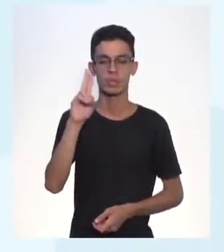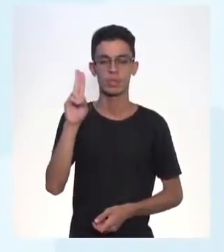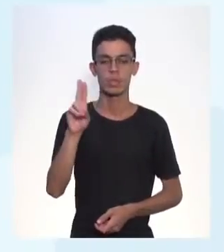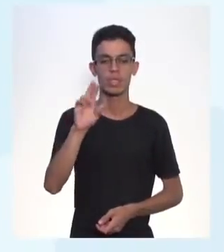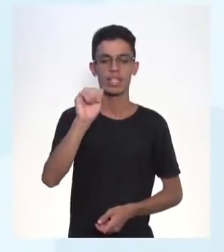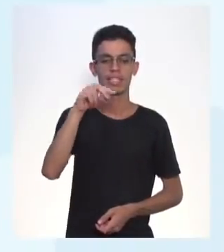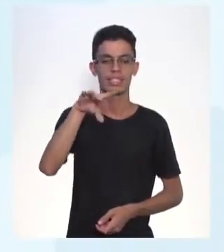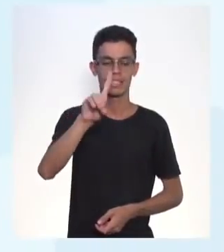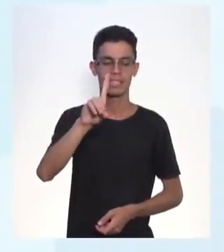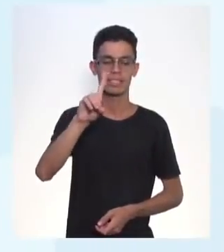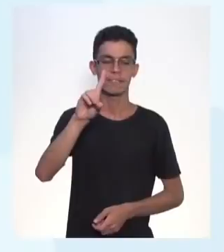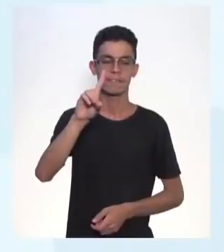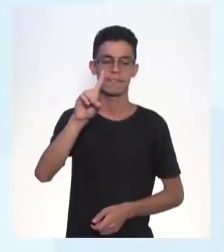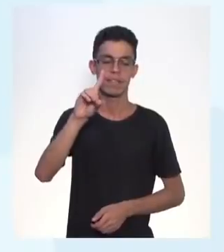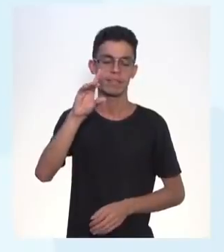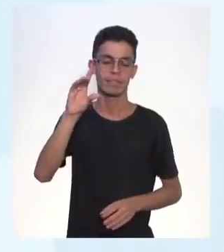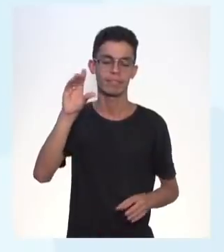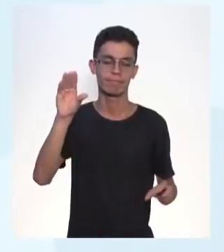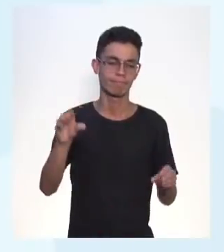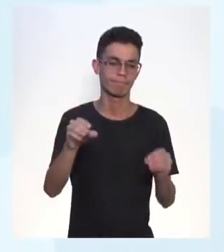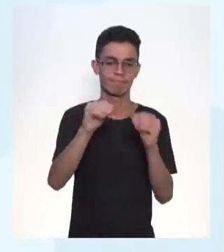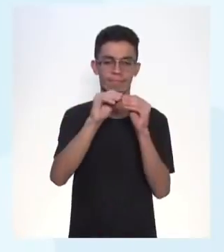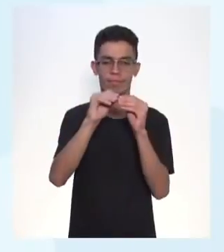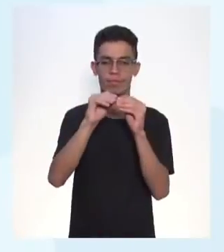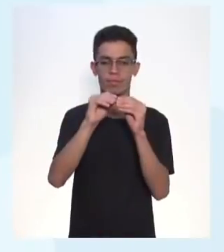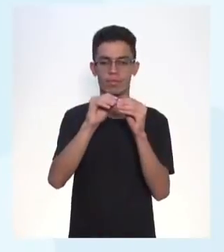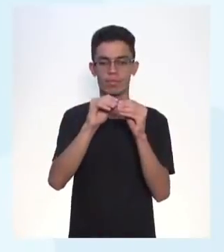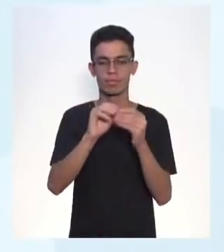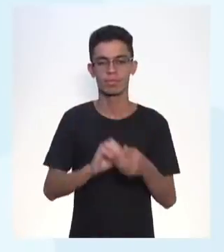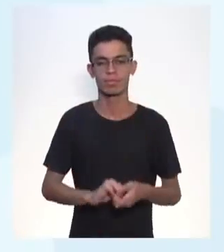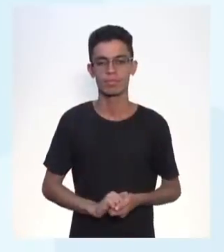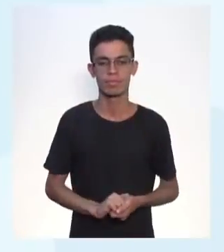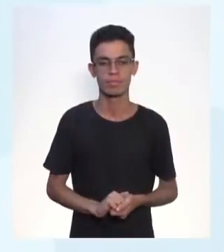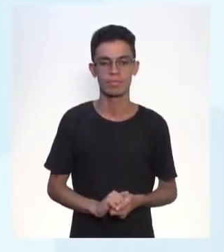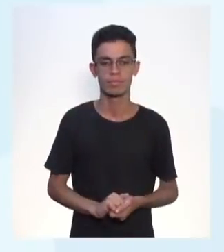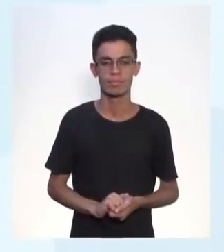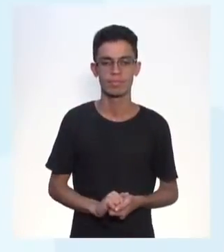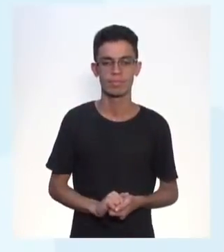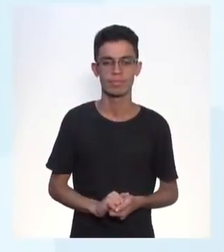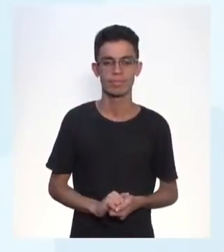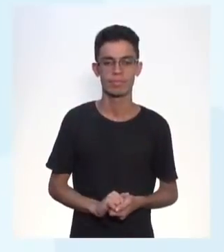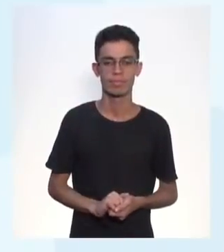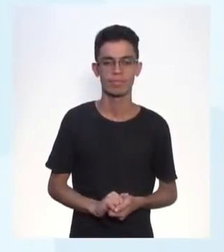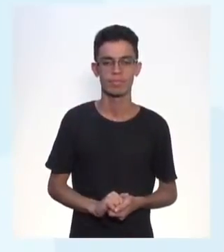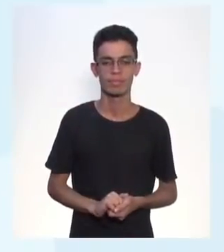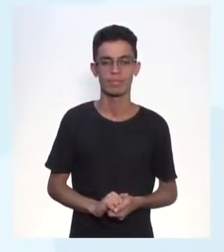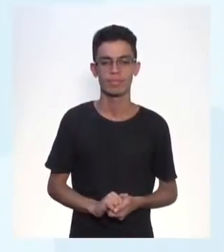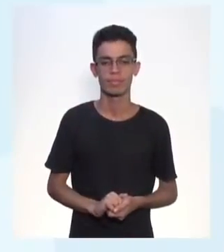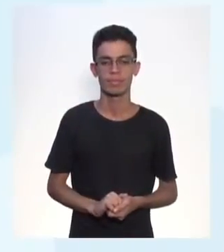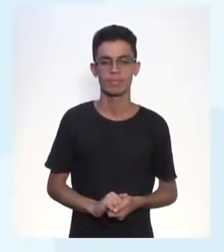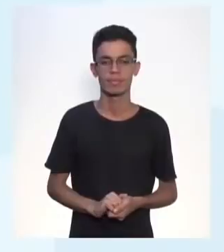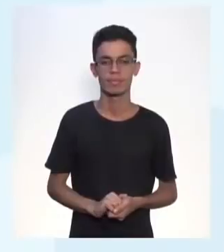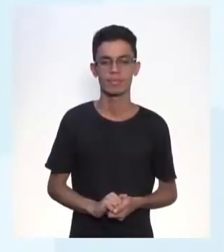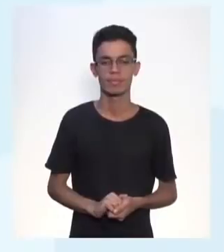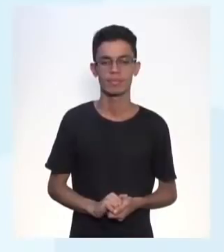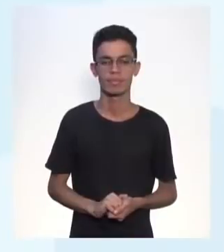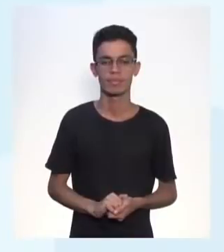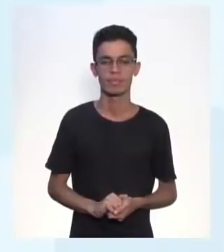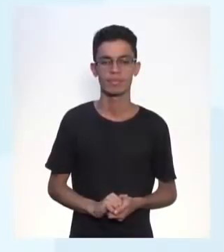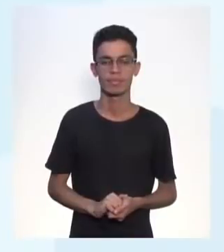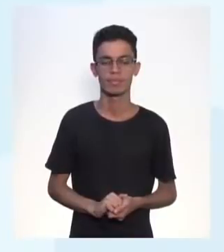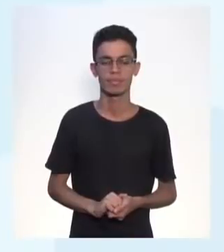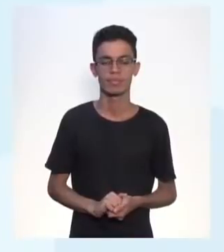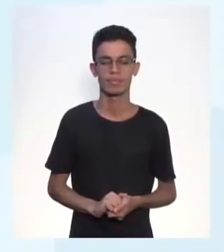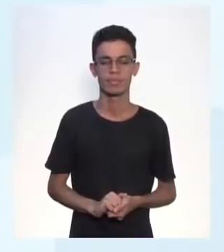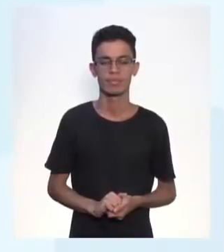é de adição, para juntar o German com, né, o German aqui com o Spanish aqui. Esqueci de pôr o ponto. Ok.